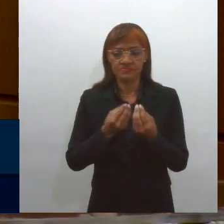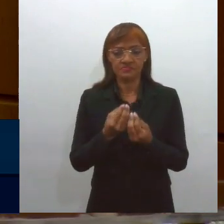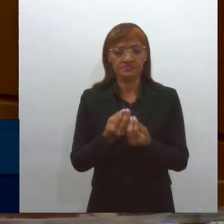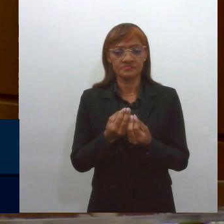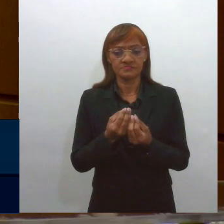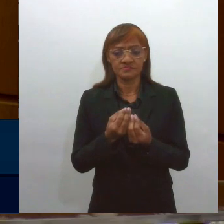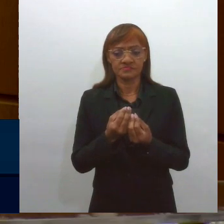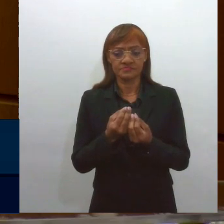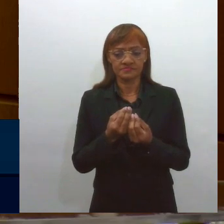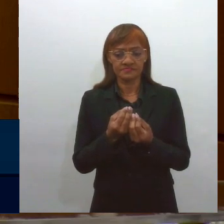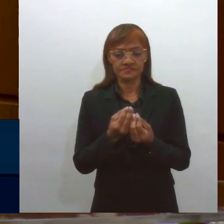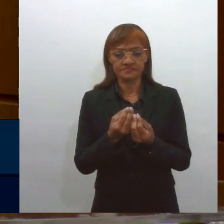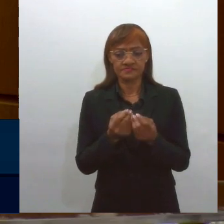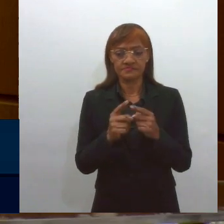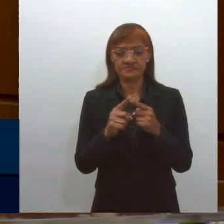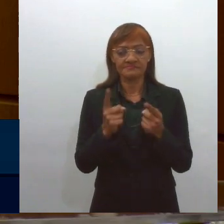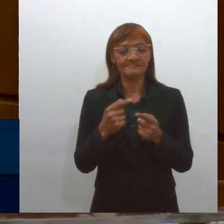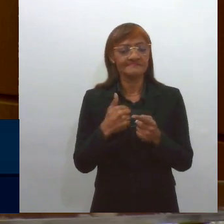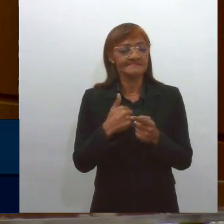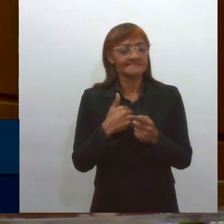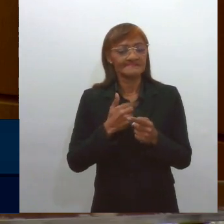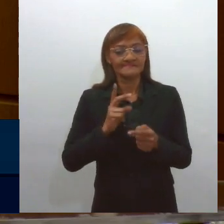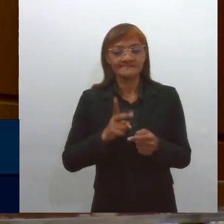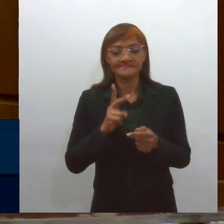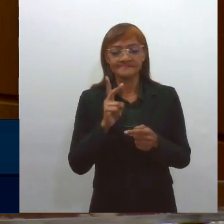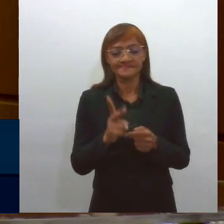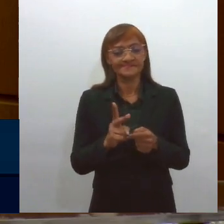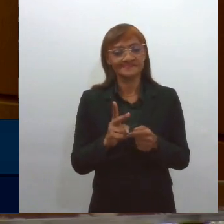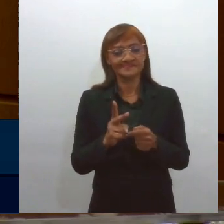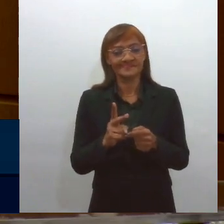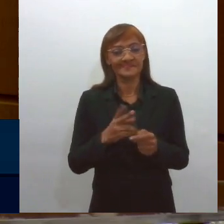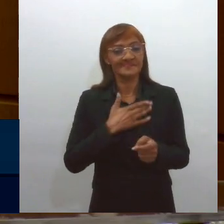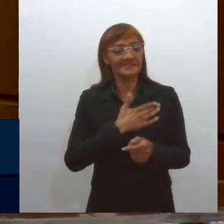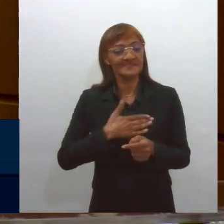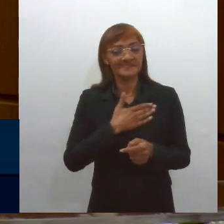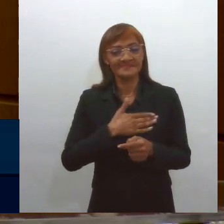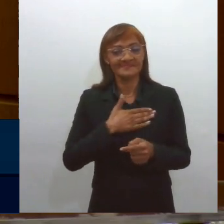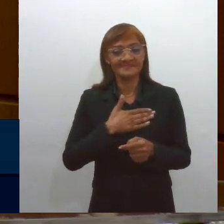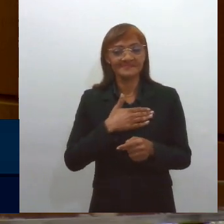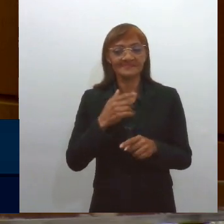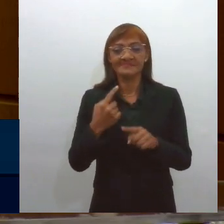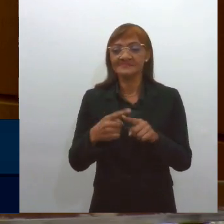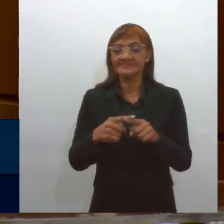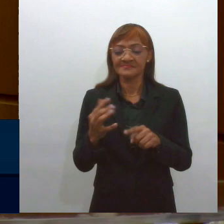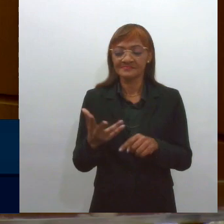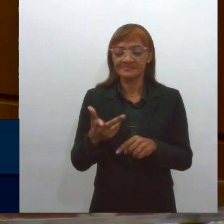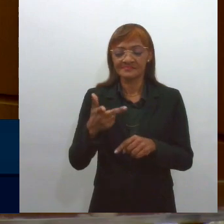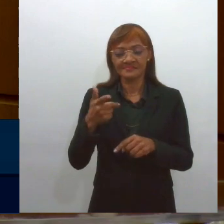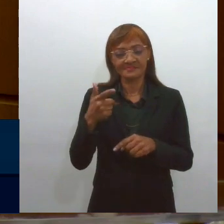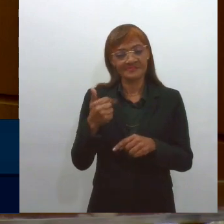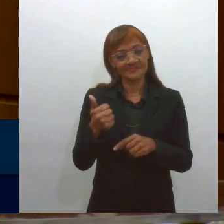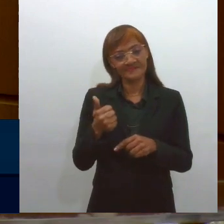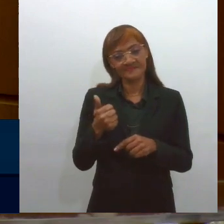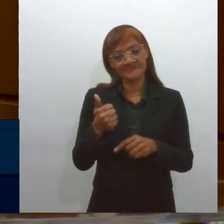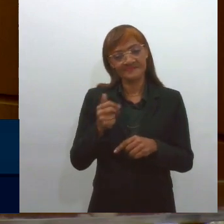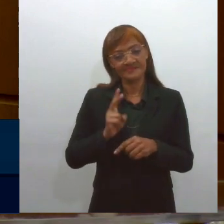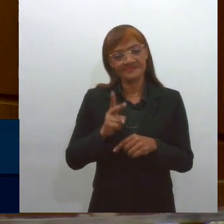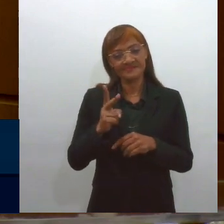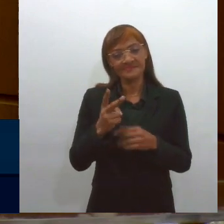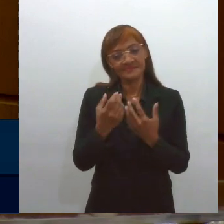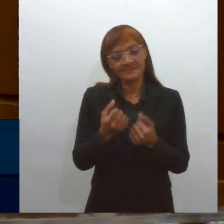do sorriso sempre acolhedor e orientações voltadas a me ensinar sobre a importância de buscar